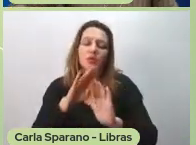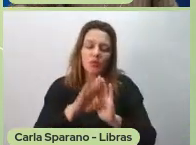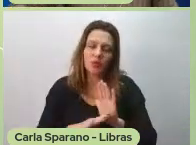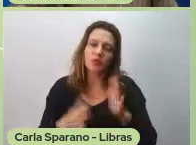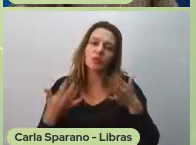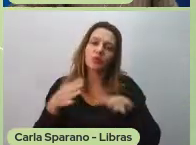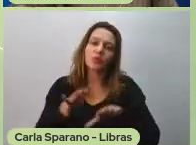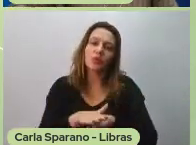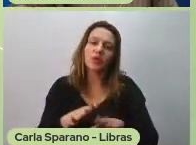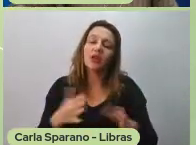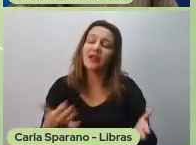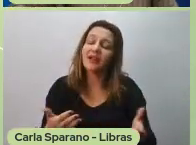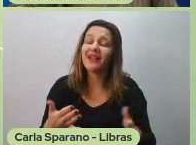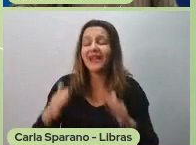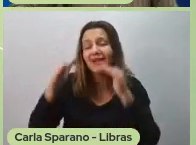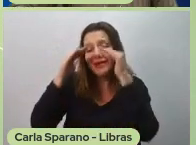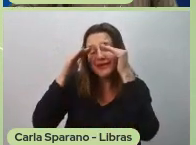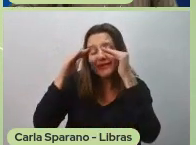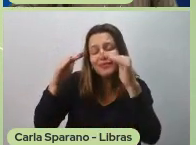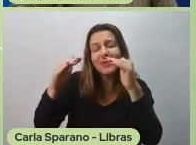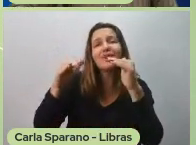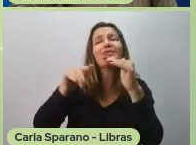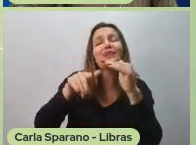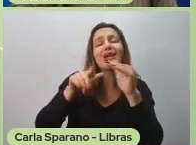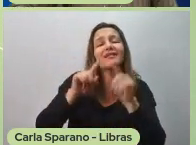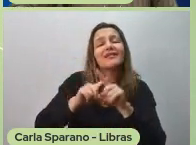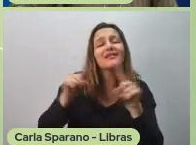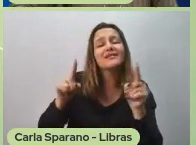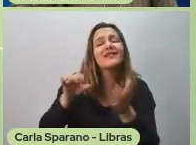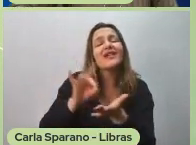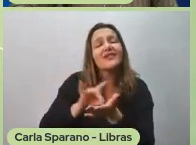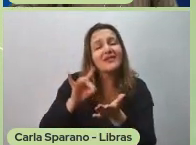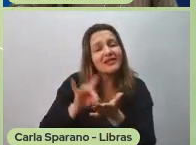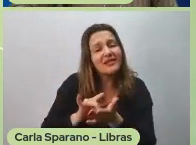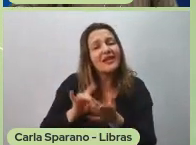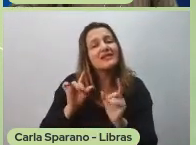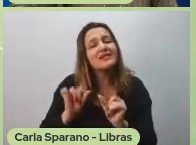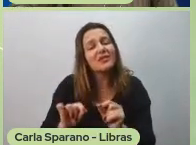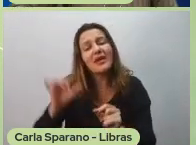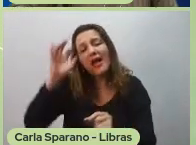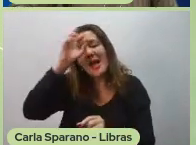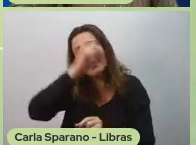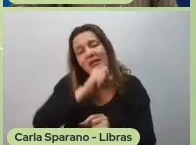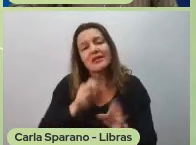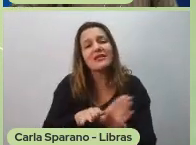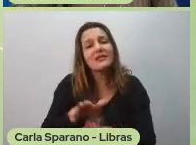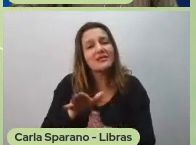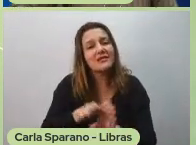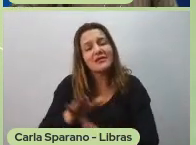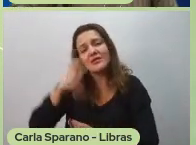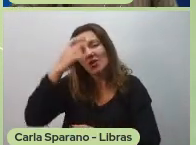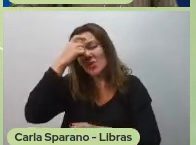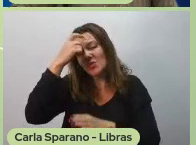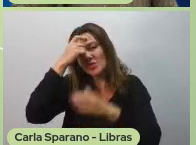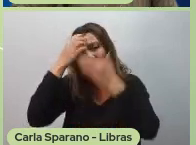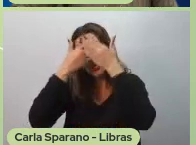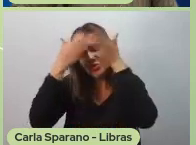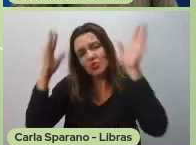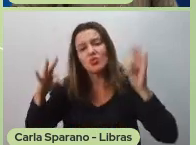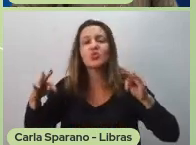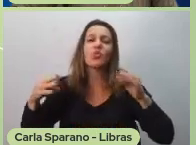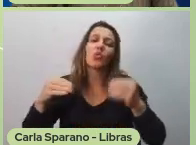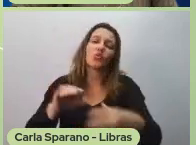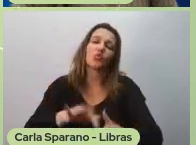é aprender. É preciso a sensibilização de todos, da liderança, para transformar o ambiente